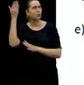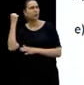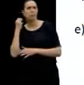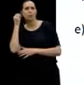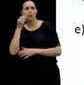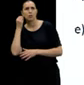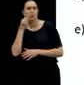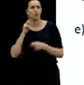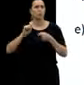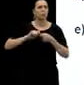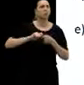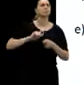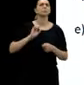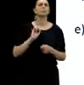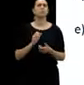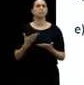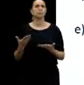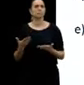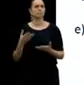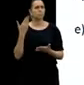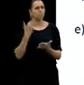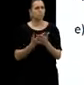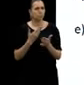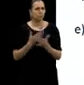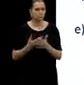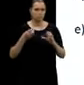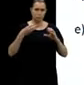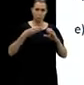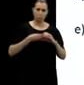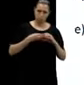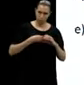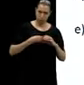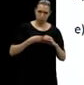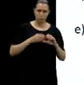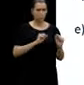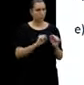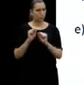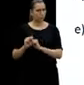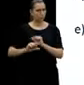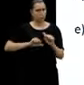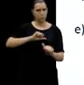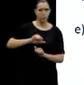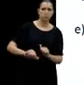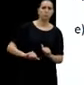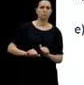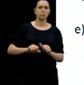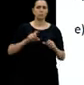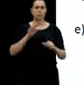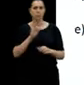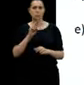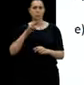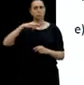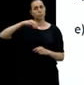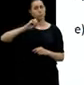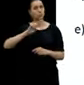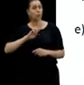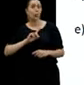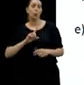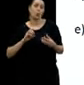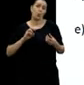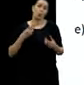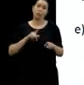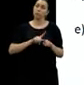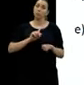faz, a gente já estuda se essas células vão poder se transformar em tumores ou não. E a